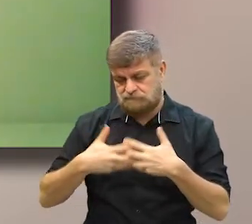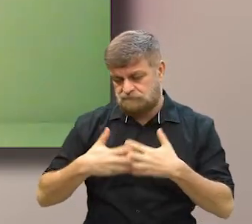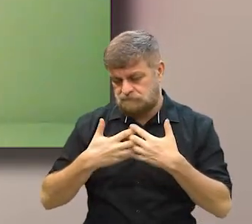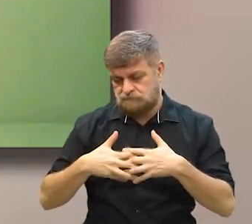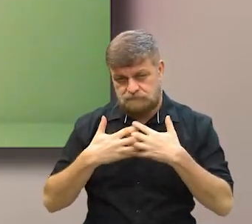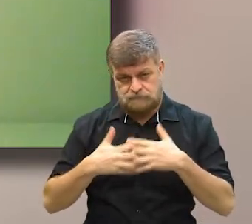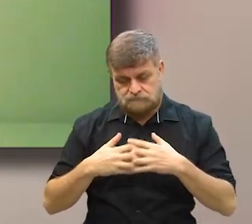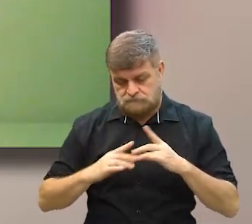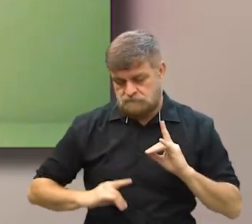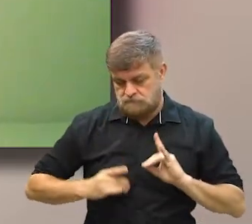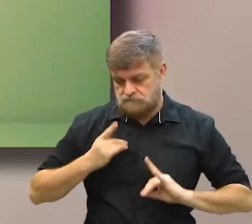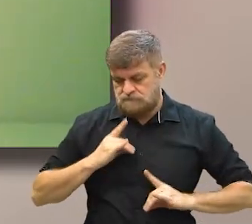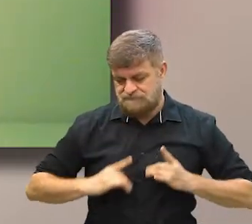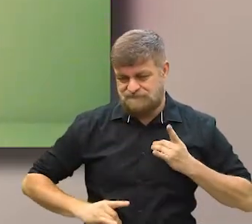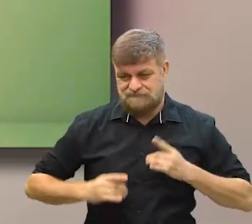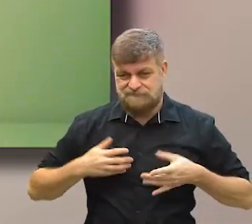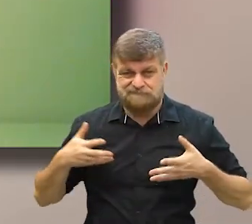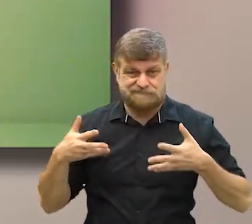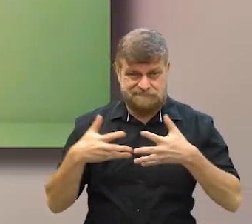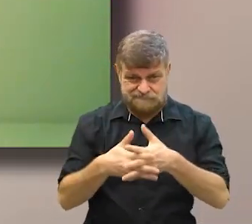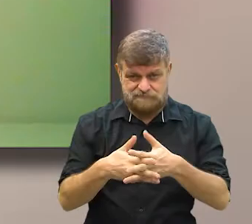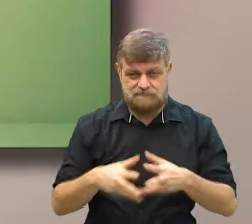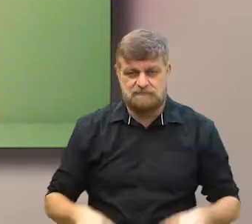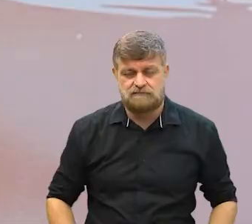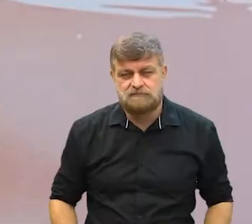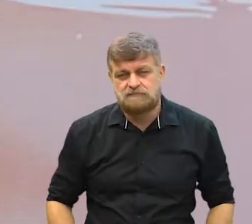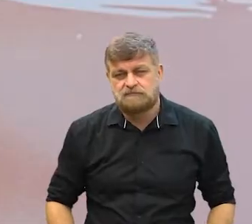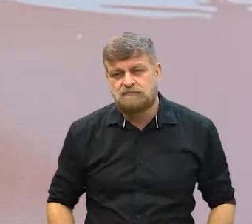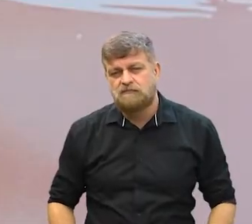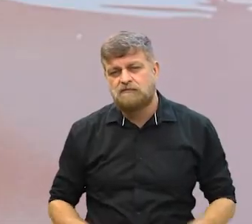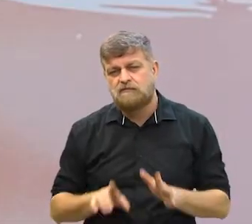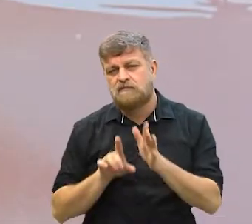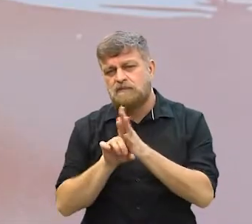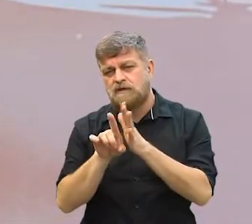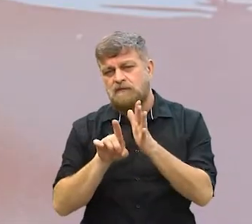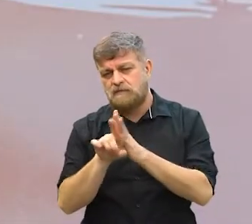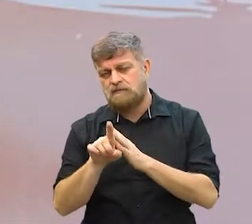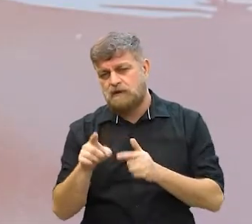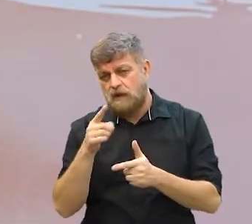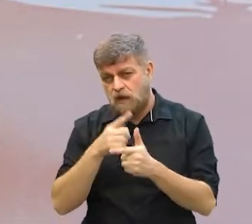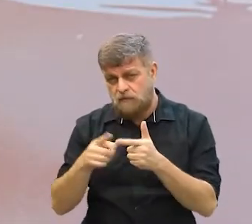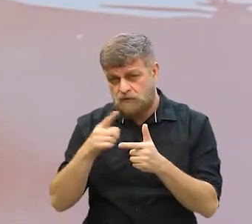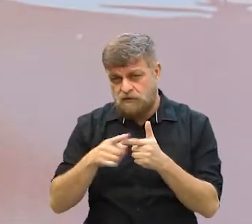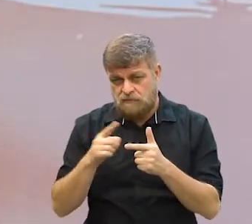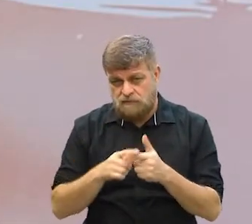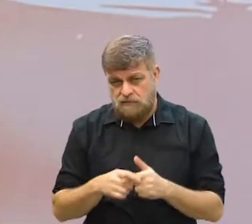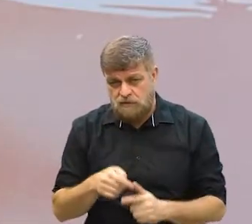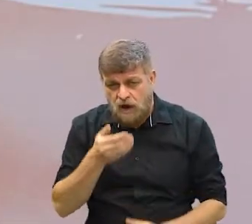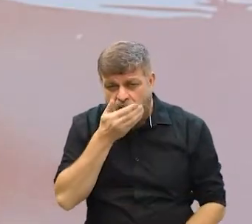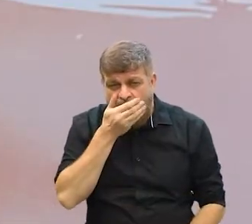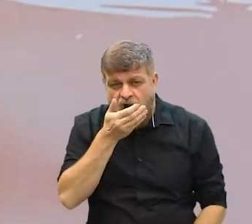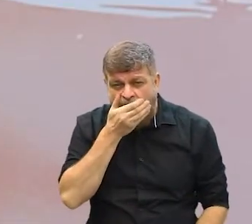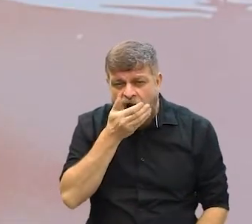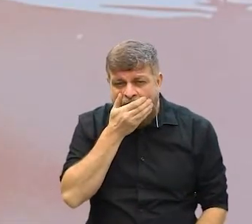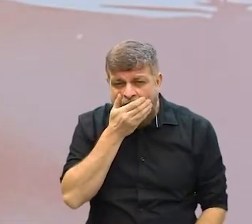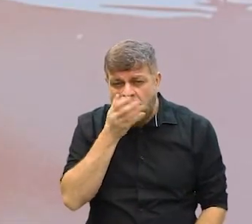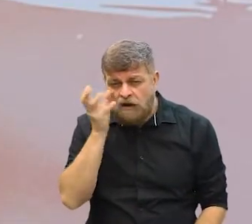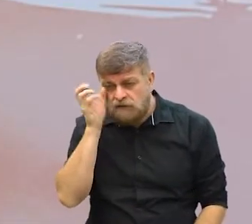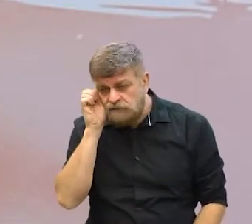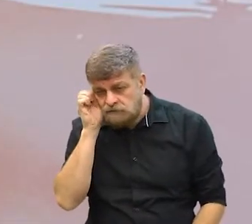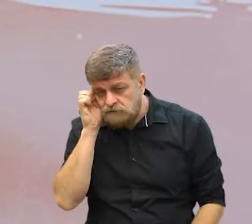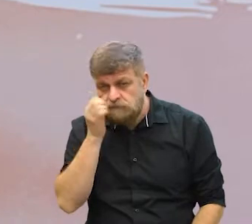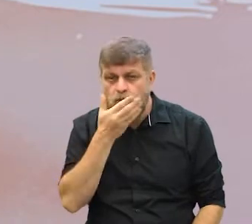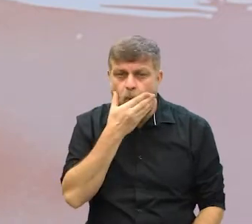metabólico, o balanço hormonal do seu corpo. E doutor, esse problema do sono atinge mais homens